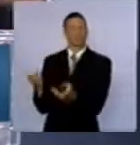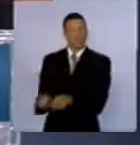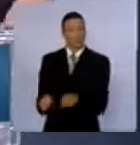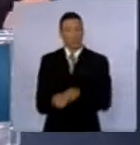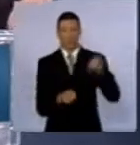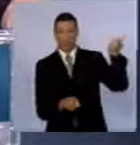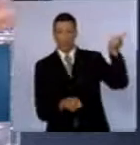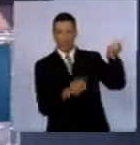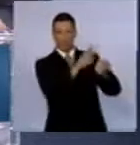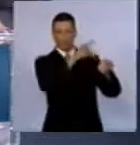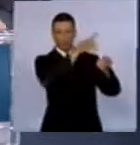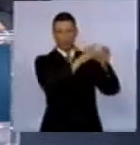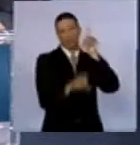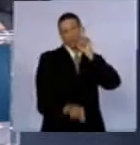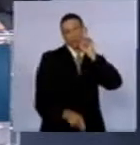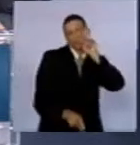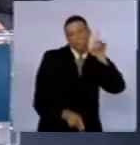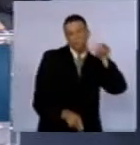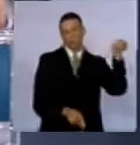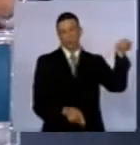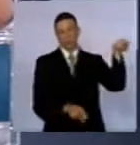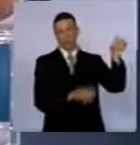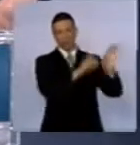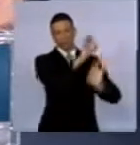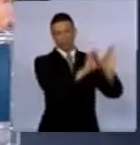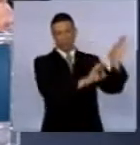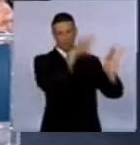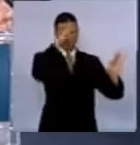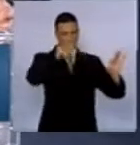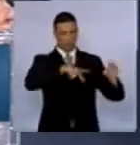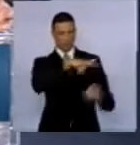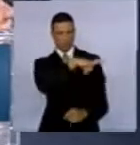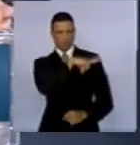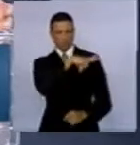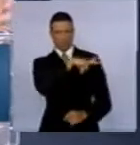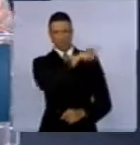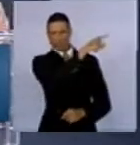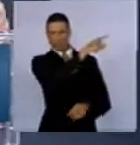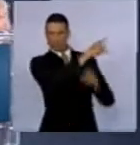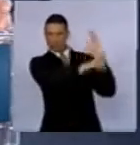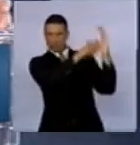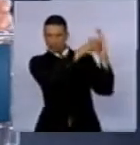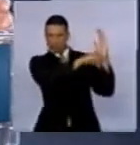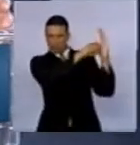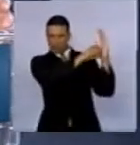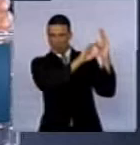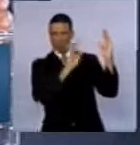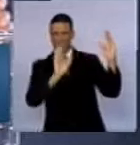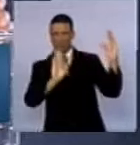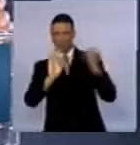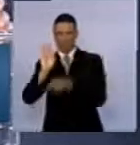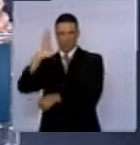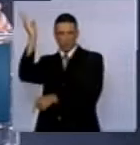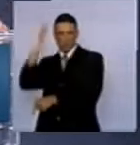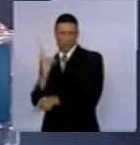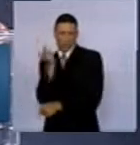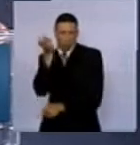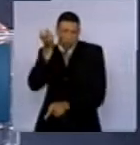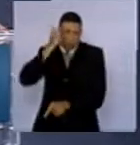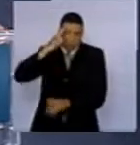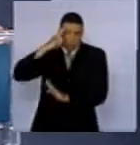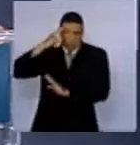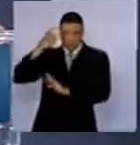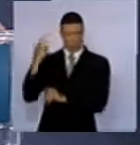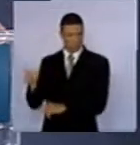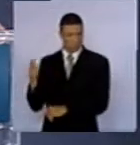estavam fortalecendo a sua produção independente, e hoje, quando diz que o Brasil não tem cultura e não tem know-how para produzir seriado,